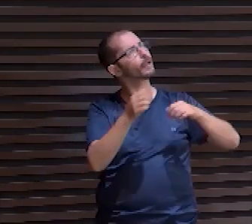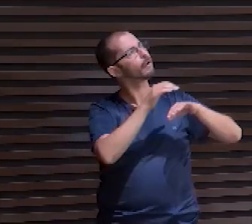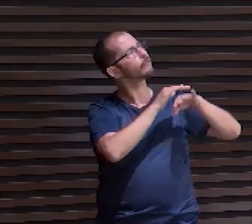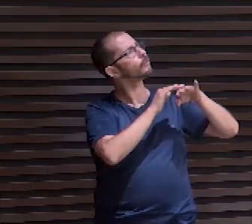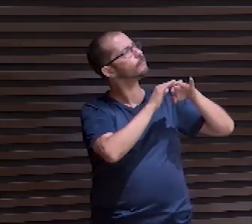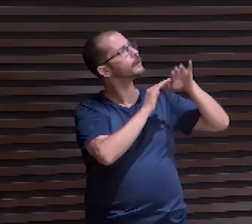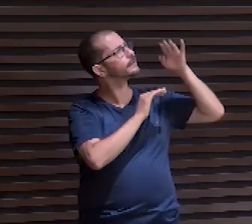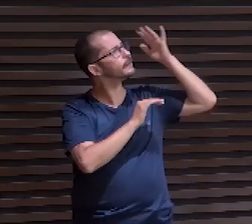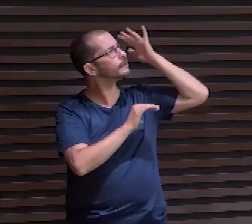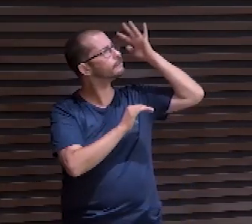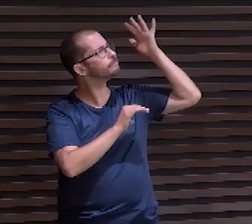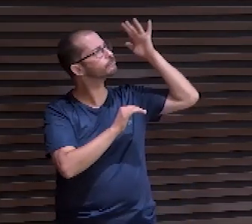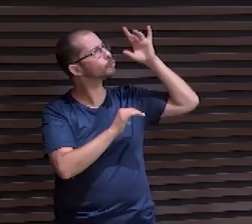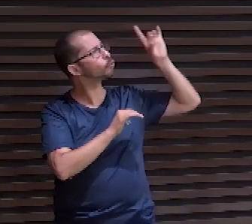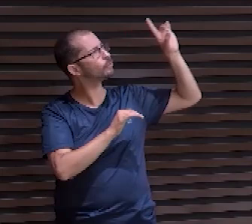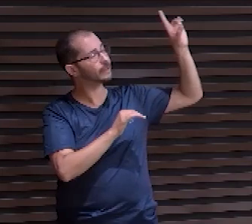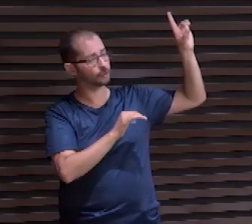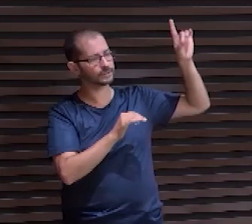cansado,